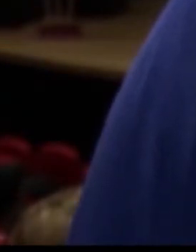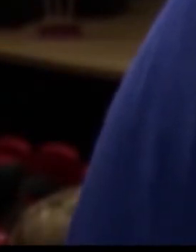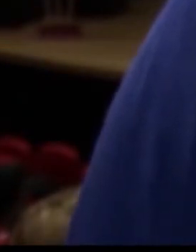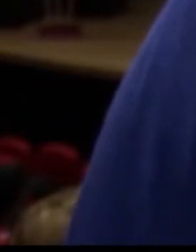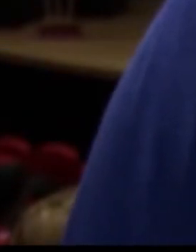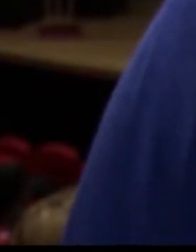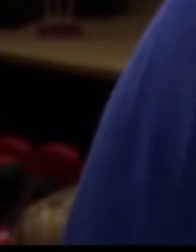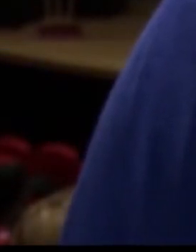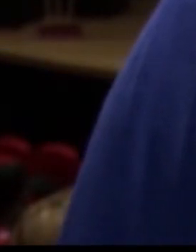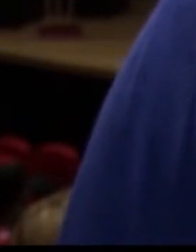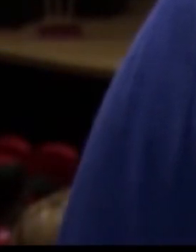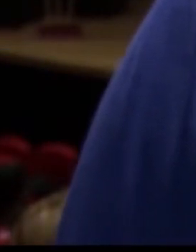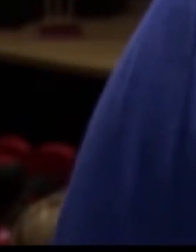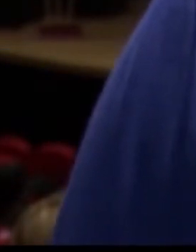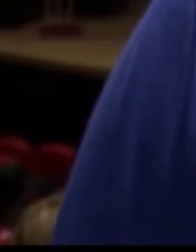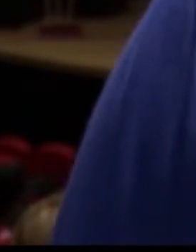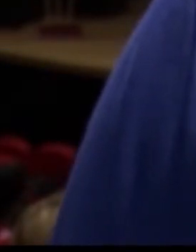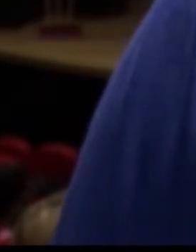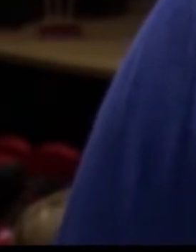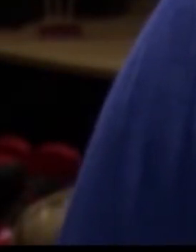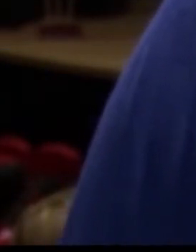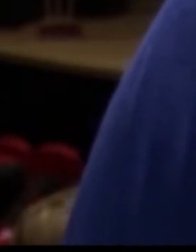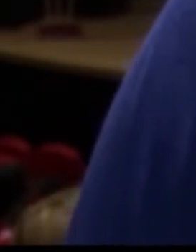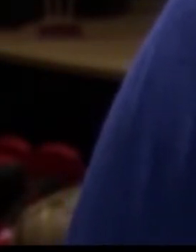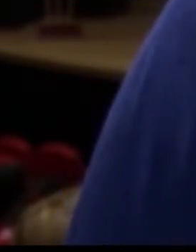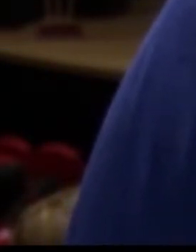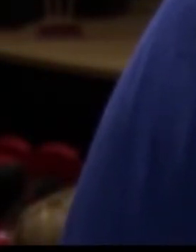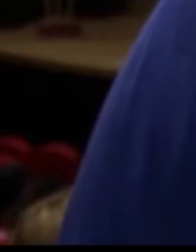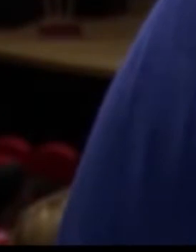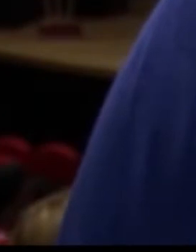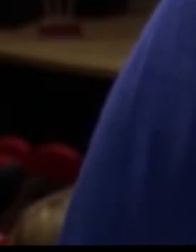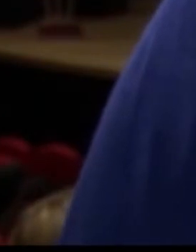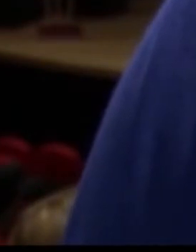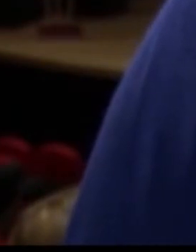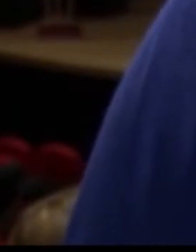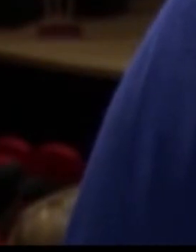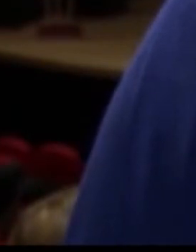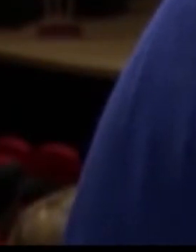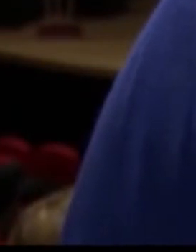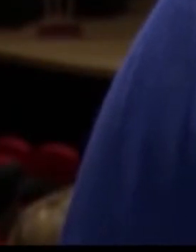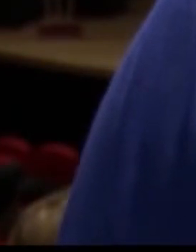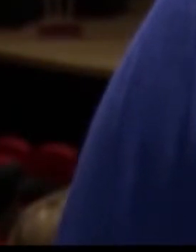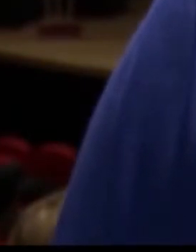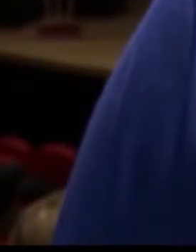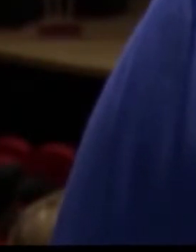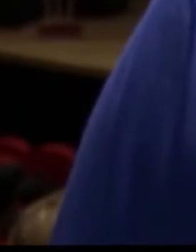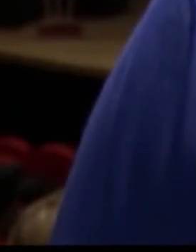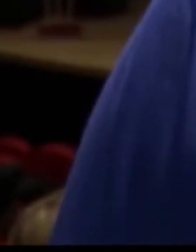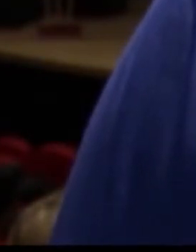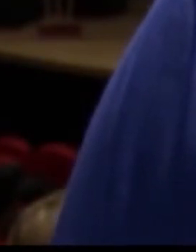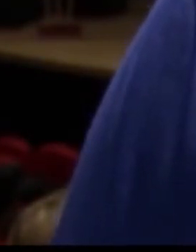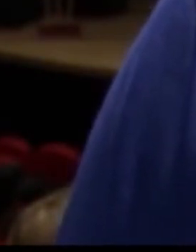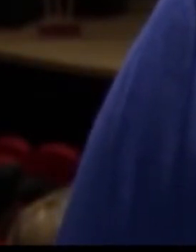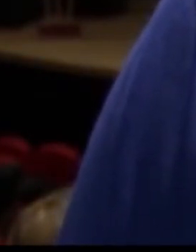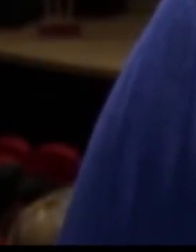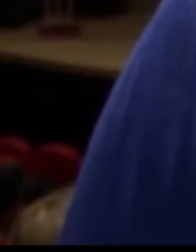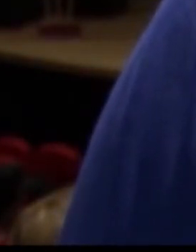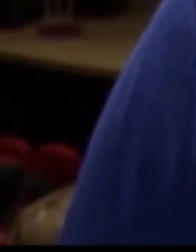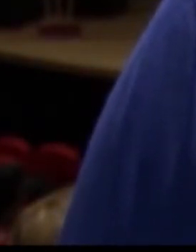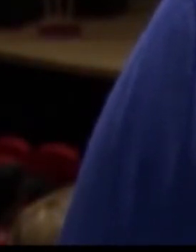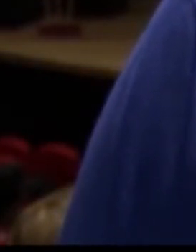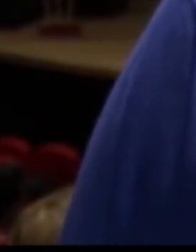triste, onde é violado o direito da criança, a vida da criança. Então, essa importância